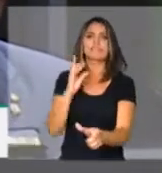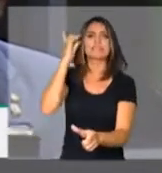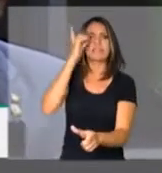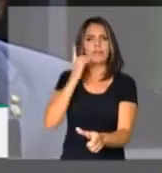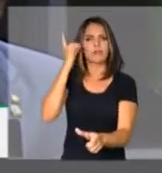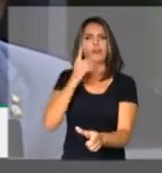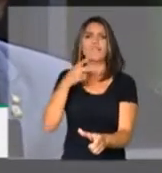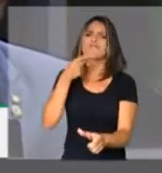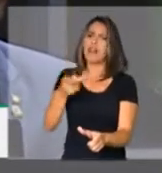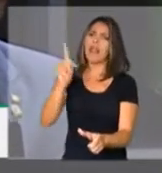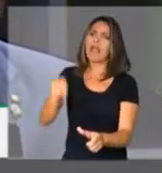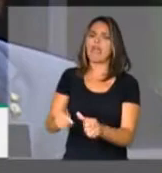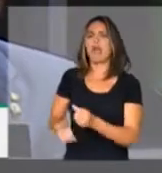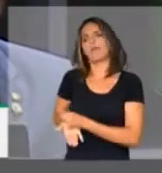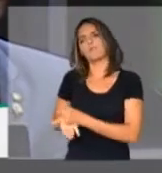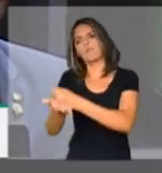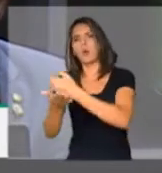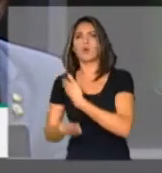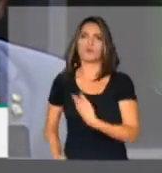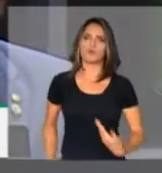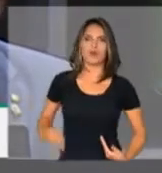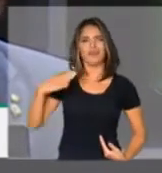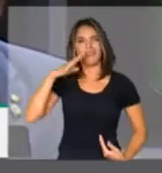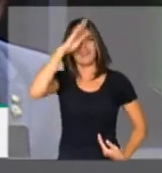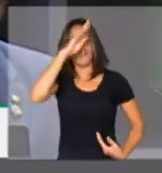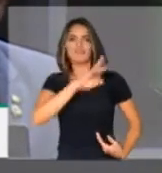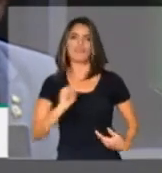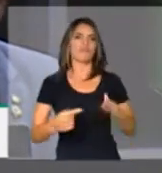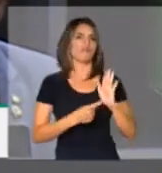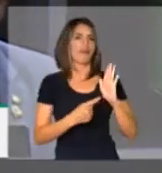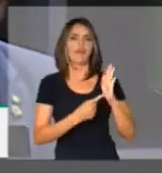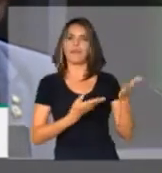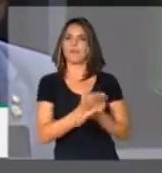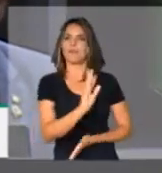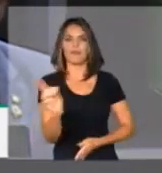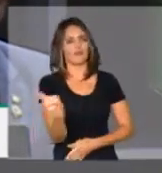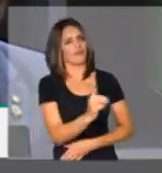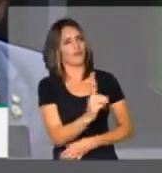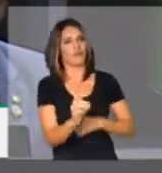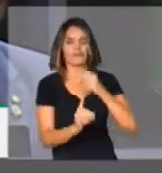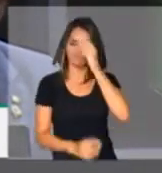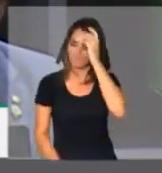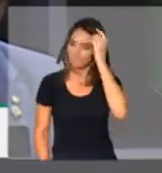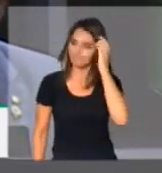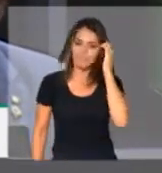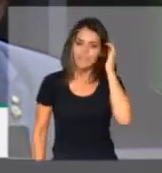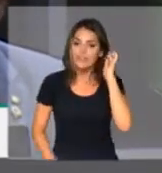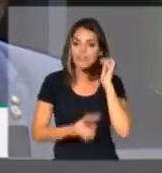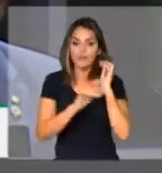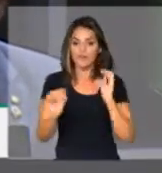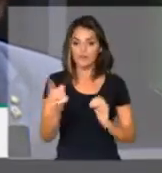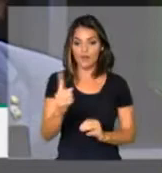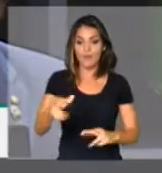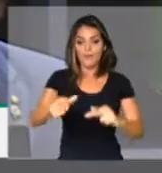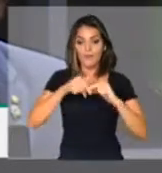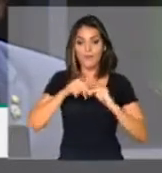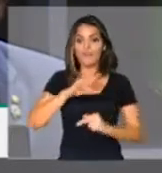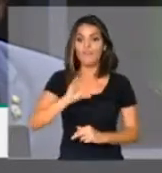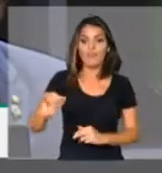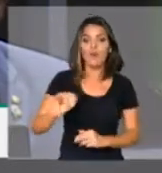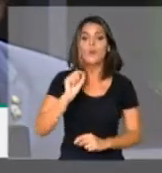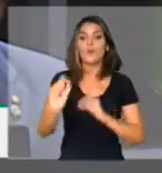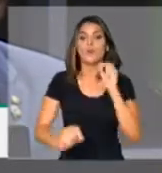se dizem da base hoje vão rejeitar essa reforma da Previdência, porque vai ter